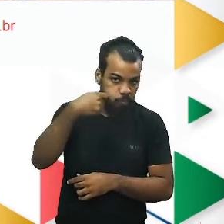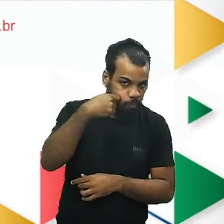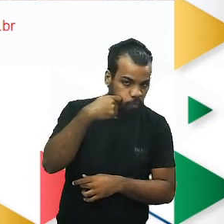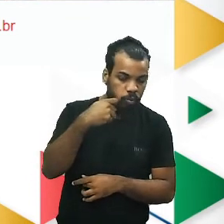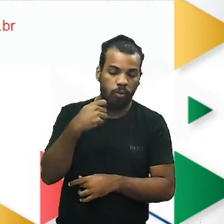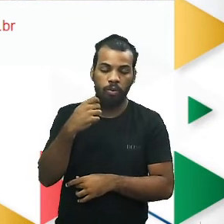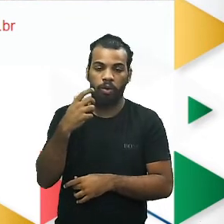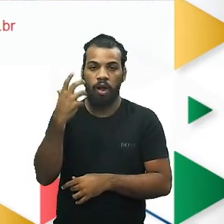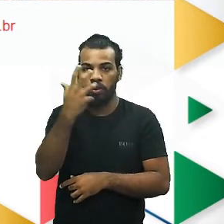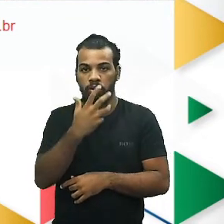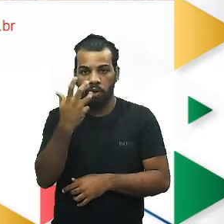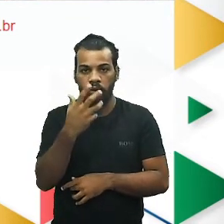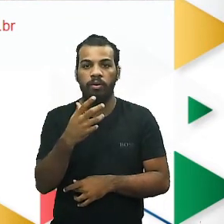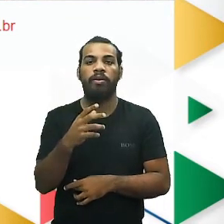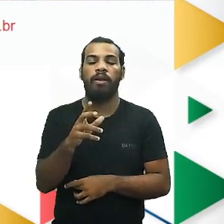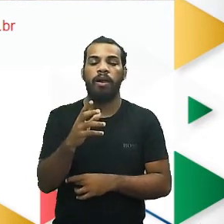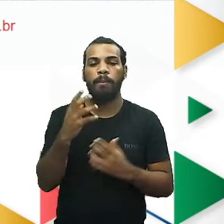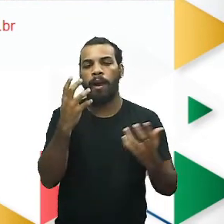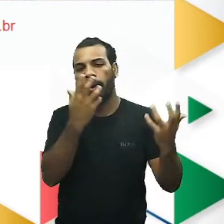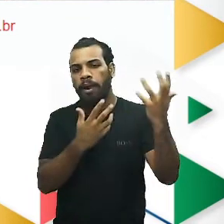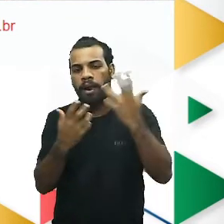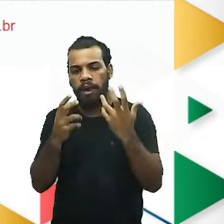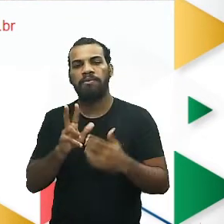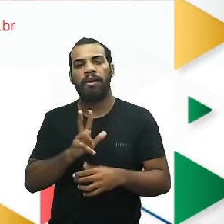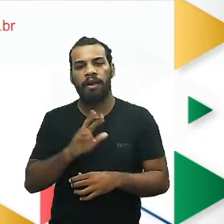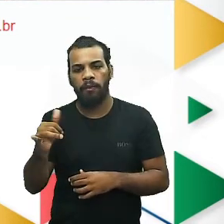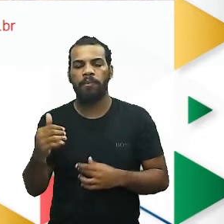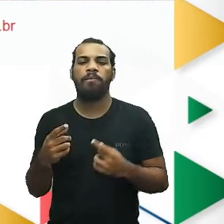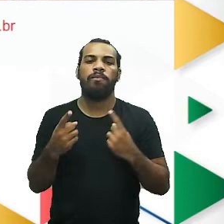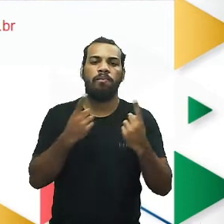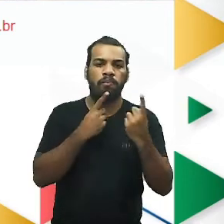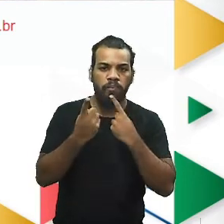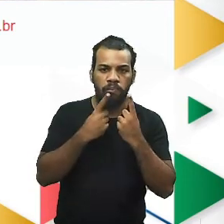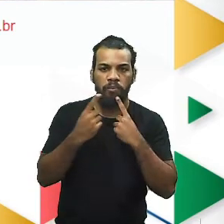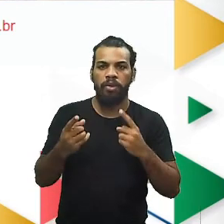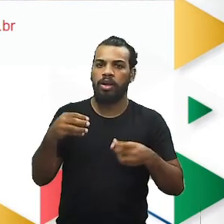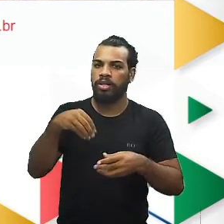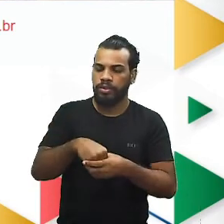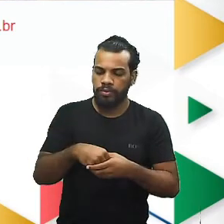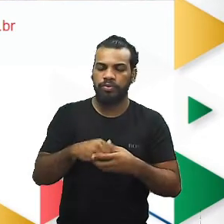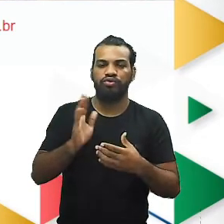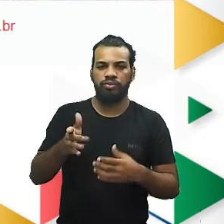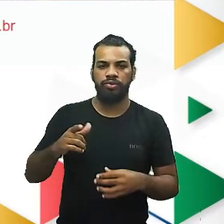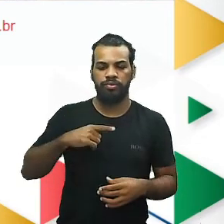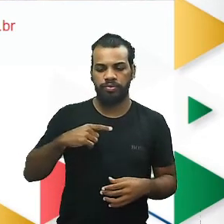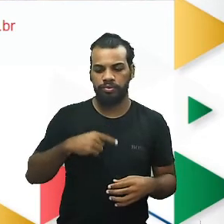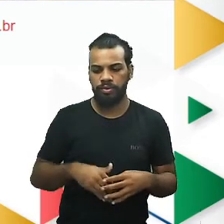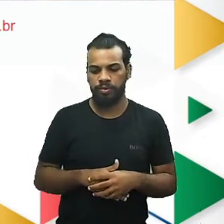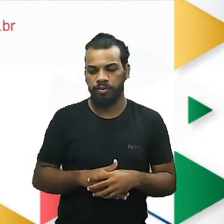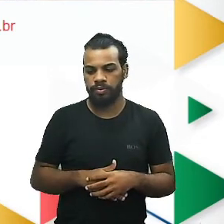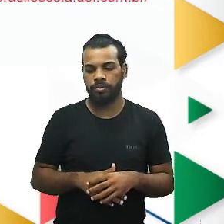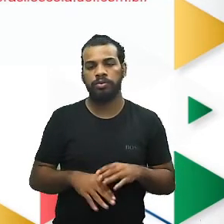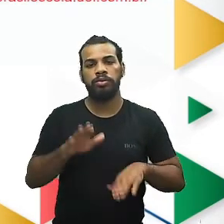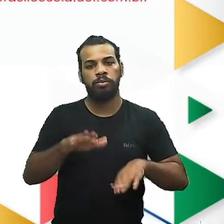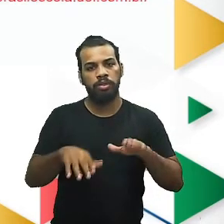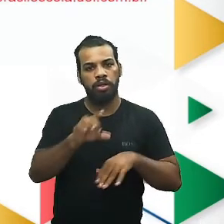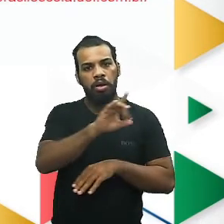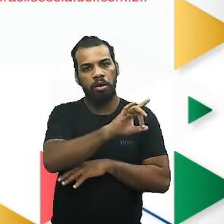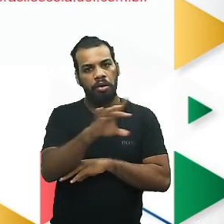cantor, vai cantar acompanhado dessa base que já está lá produzida. Então, vai depender de cada